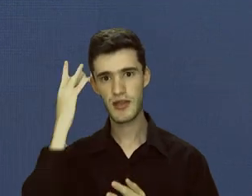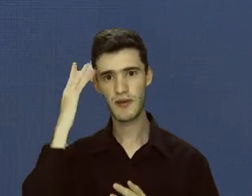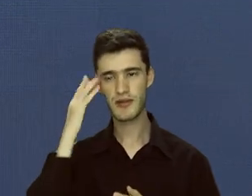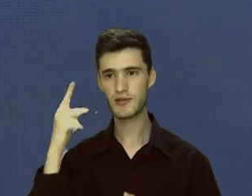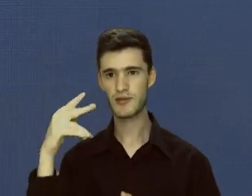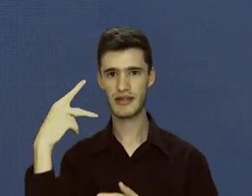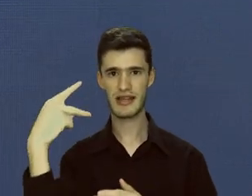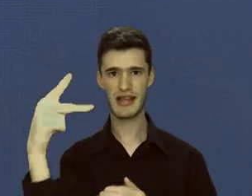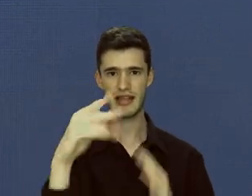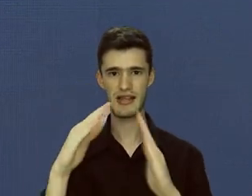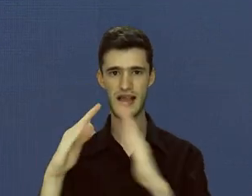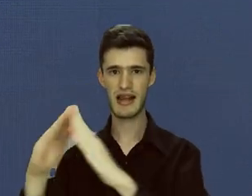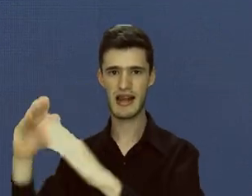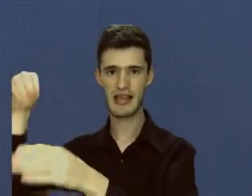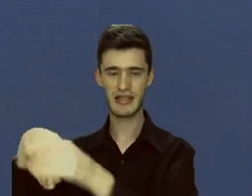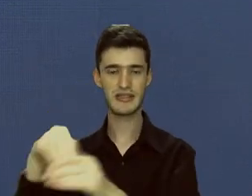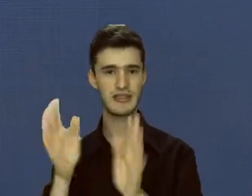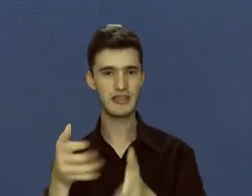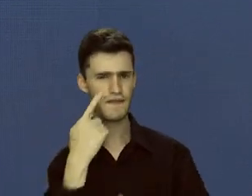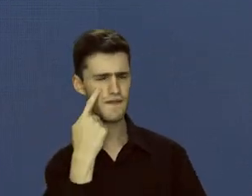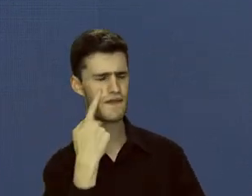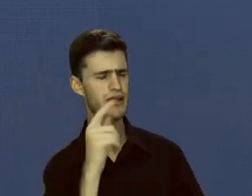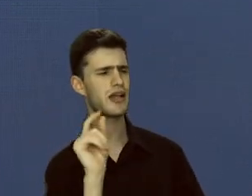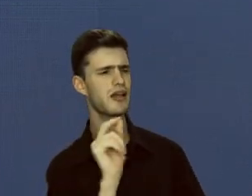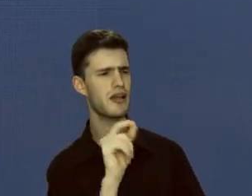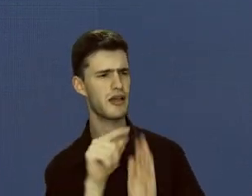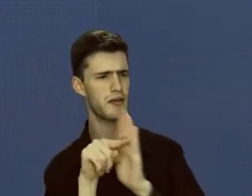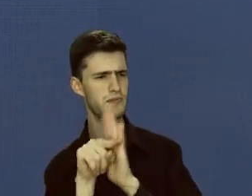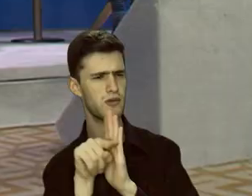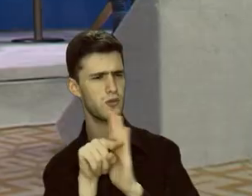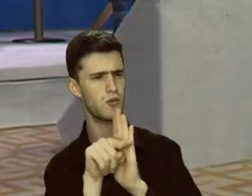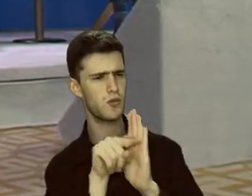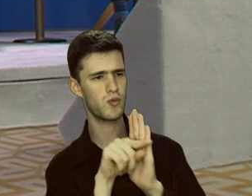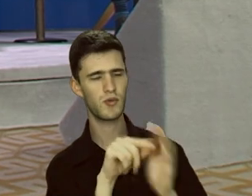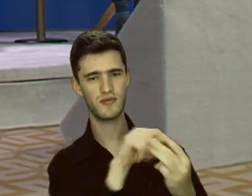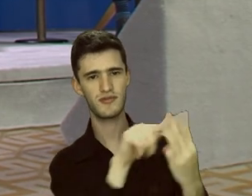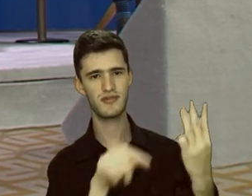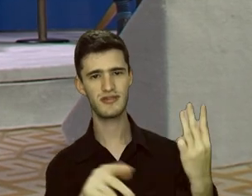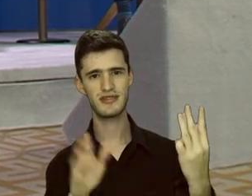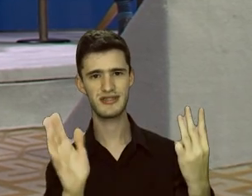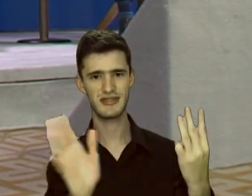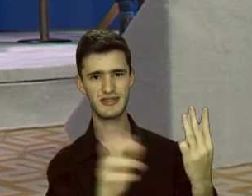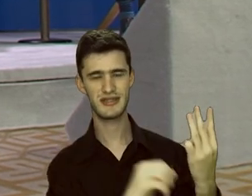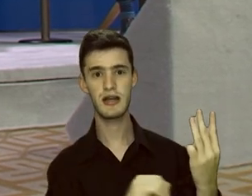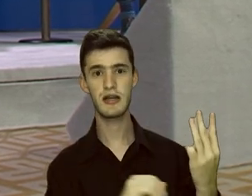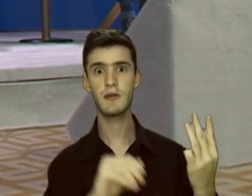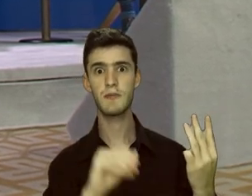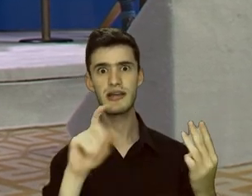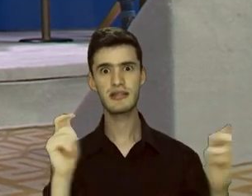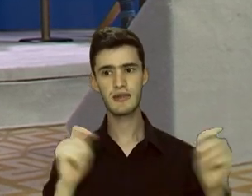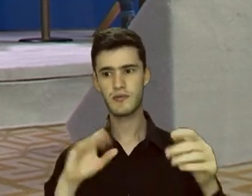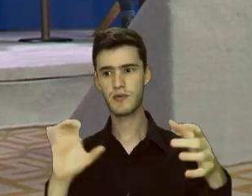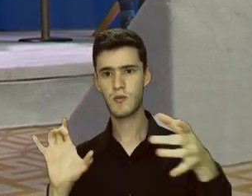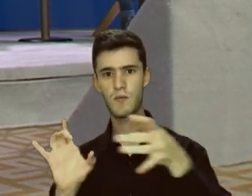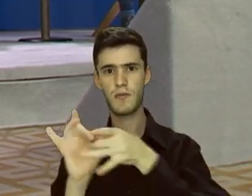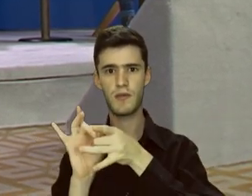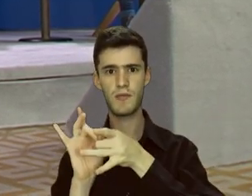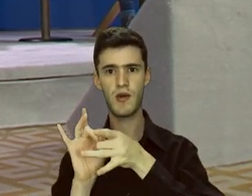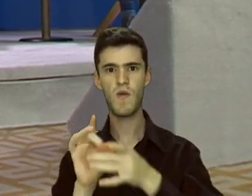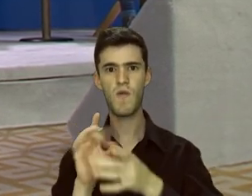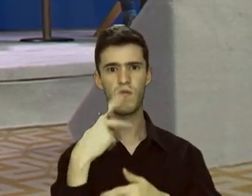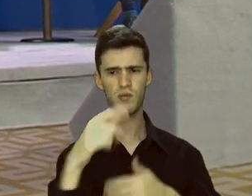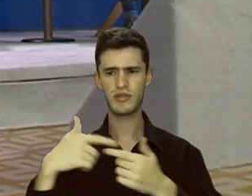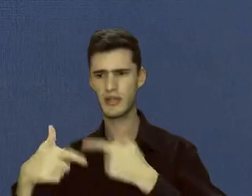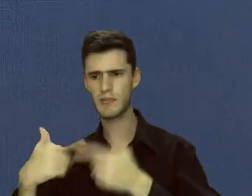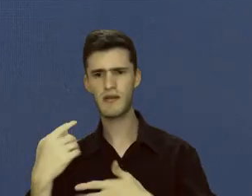mas eu acho que até uma forma também de linkar o que vocês fazem na prática com um pouco dessas discussões que